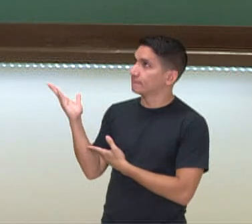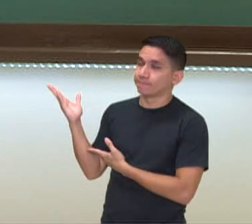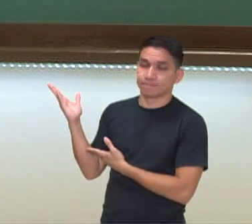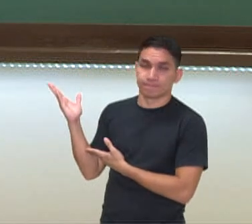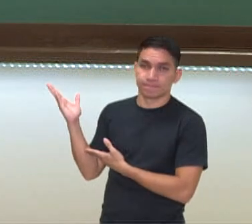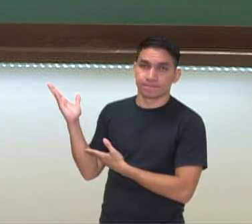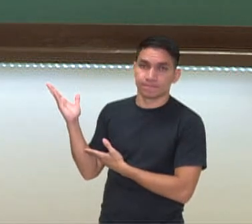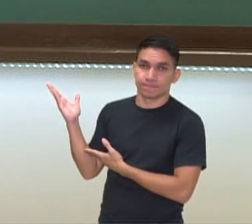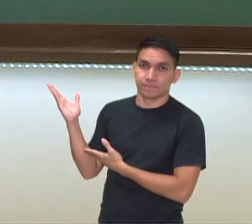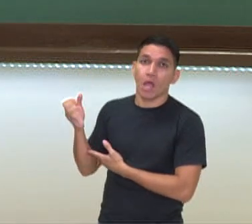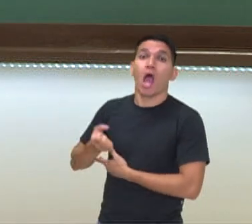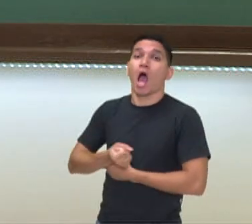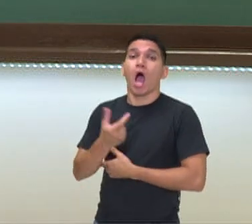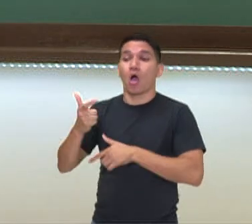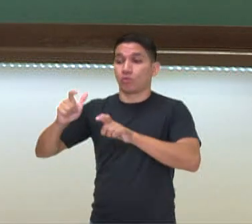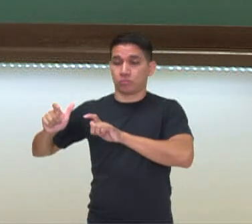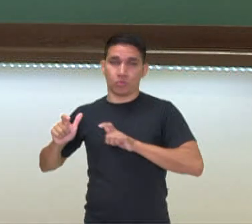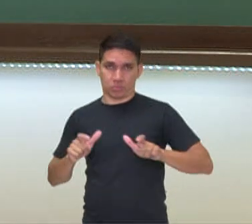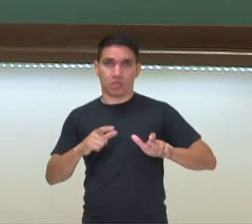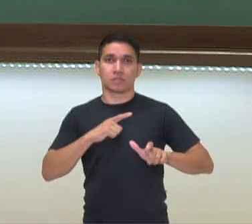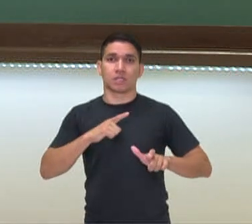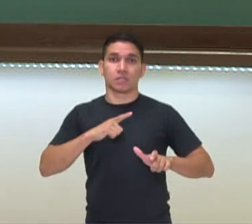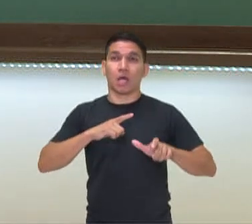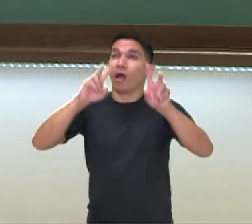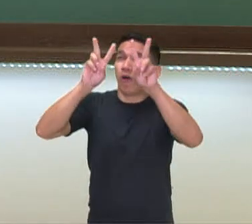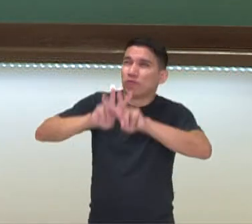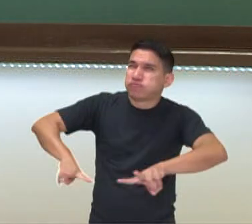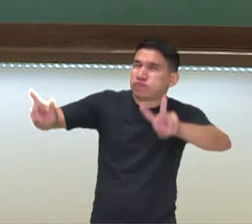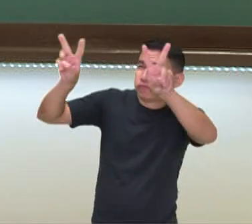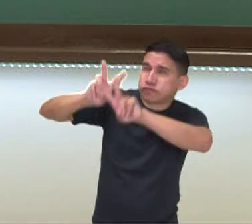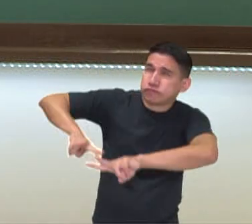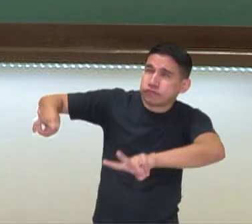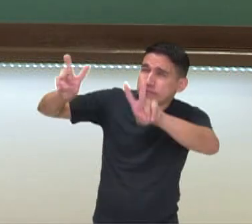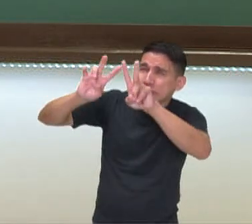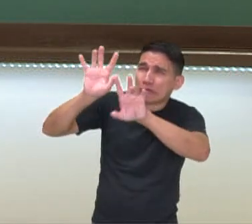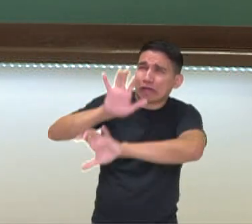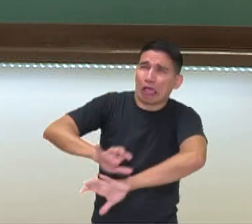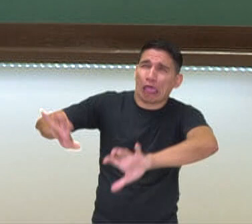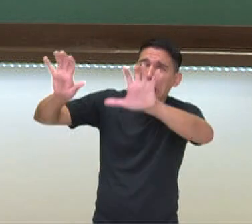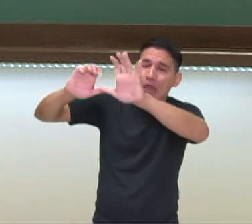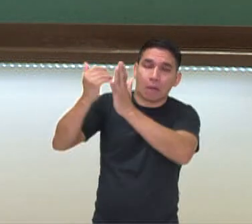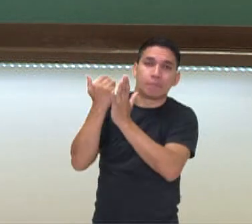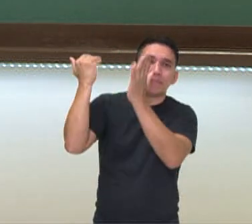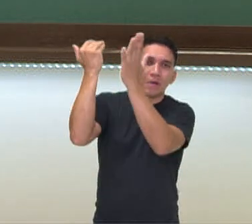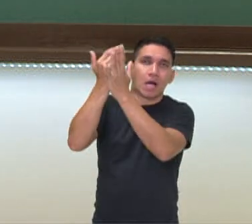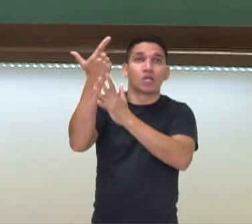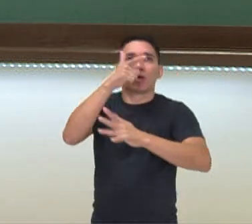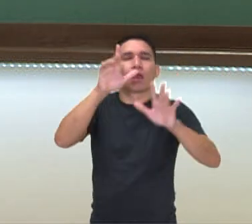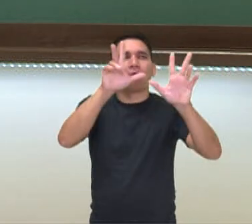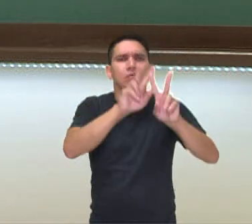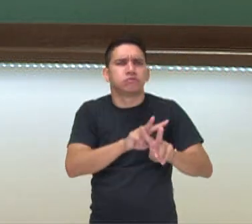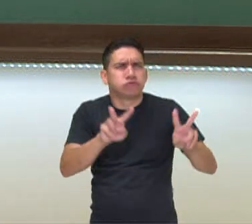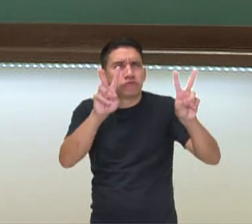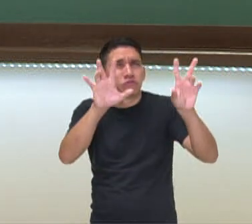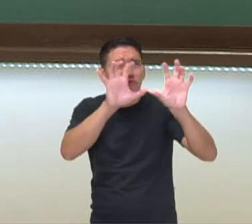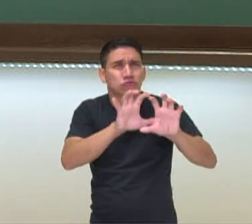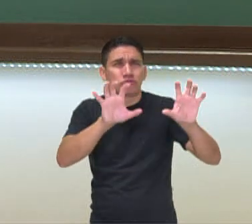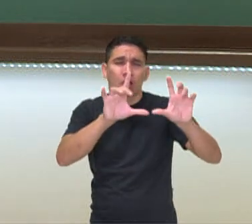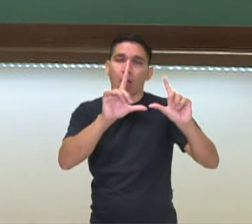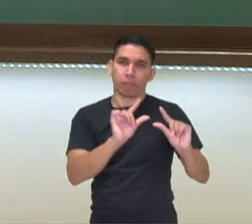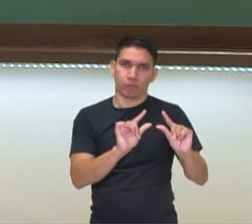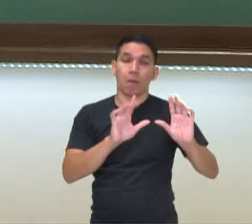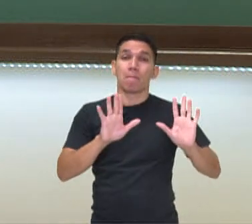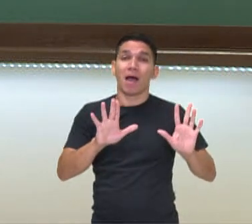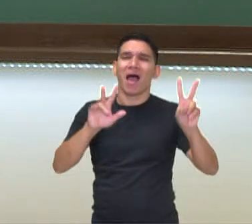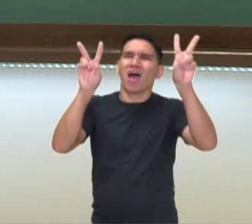na imagem. Algumas áreas vão ter uma poluição maior, outras uma poluição menor. Porém, a poluição visual ela está associada